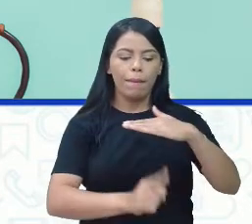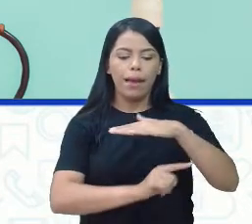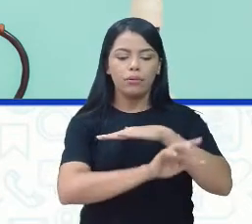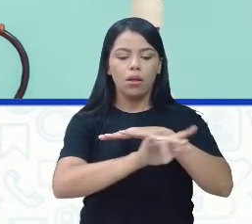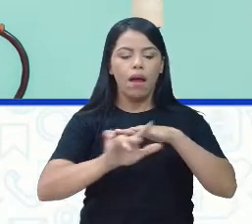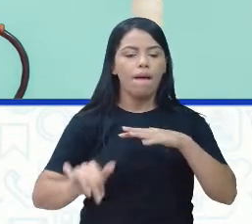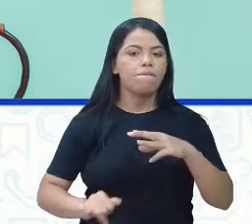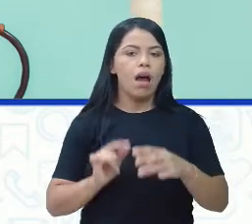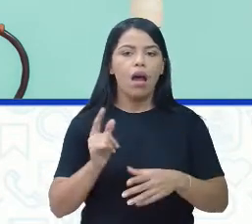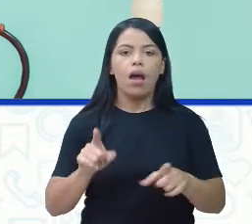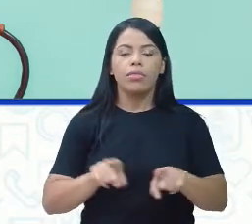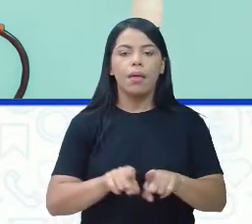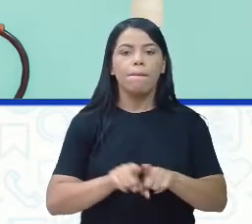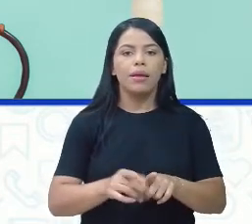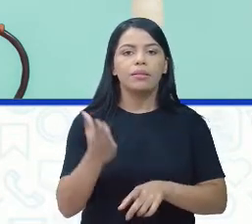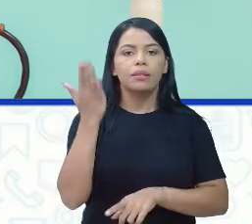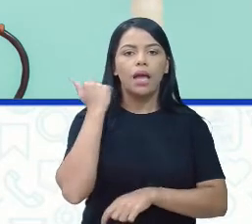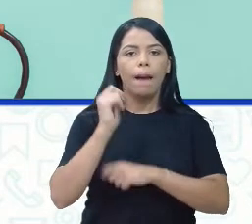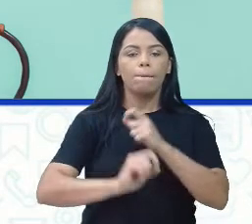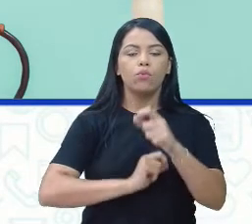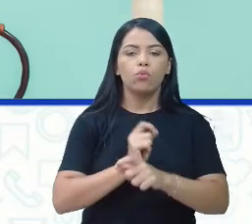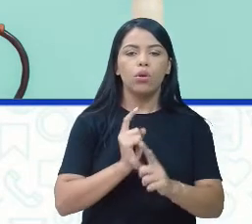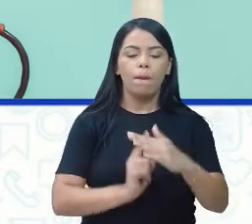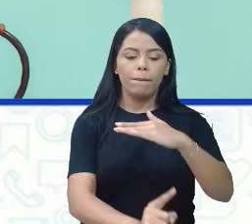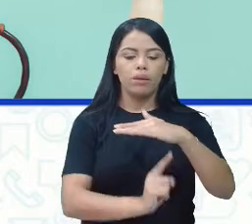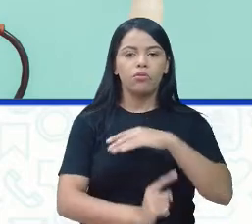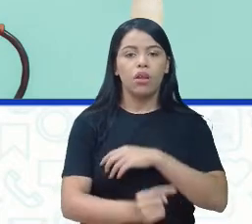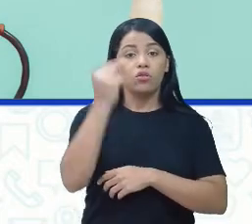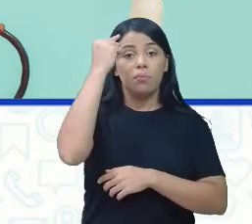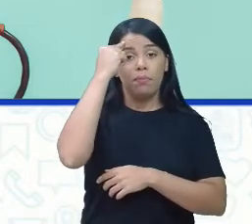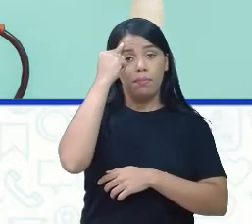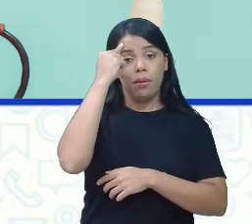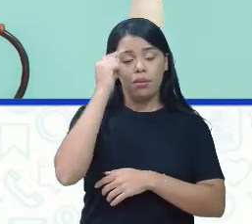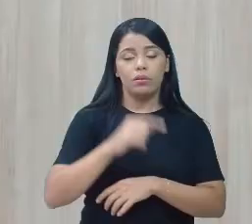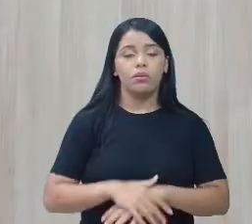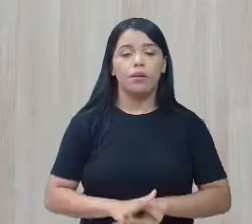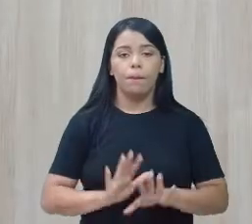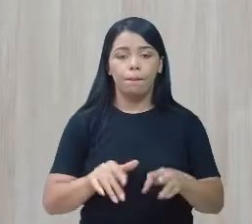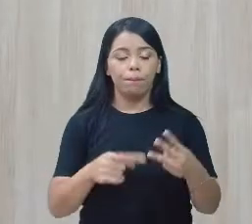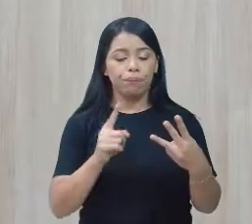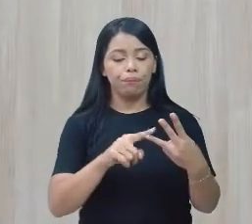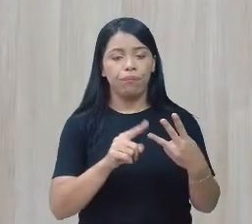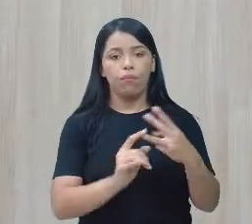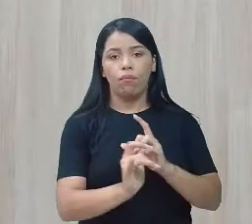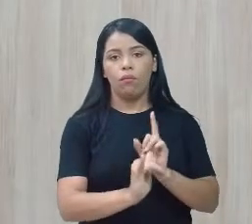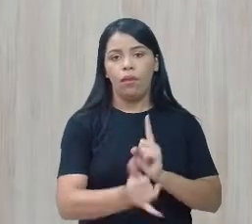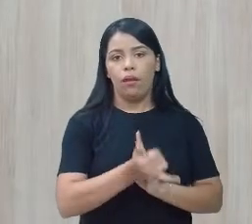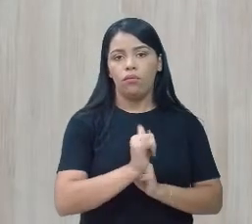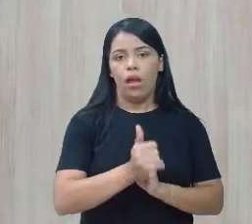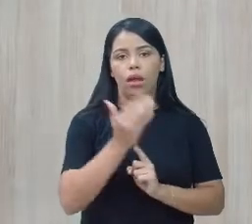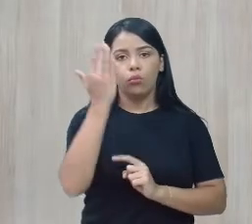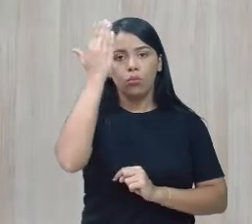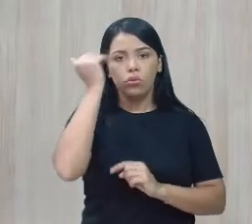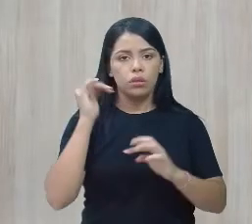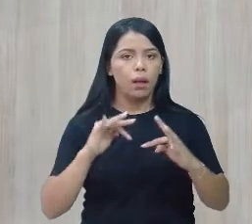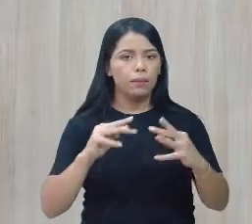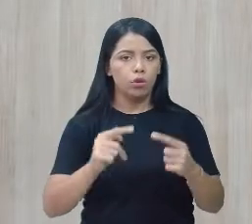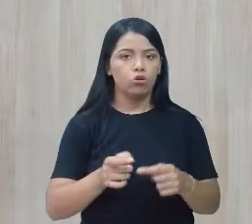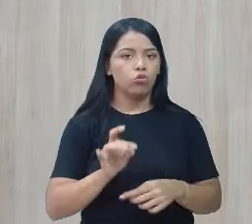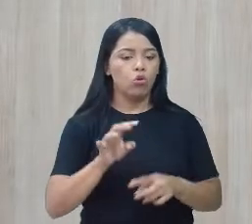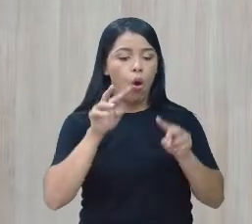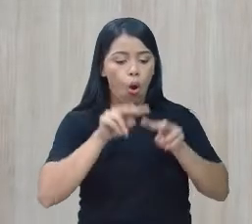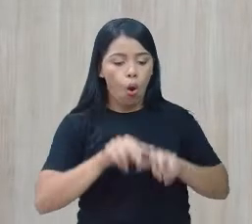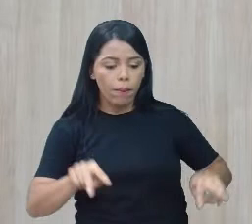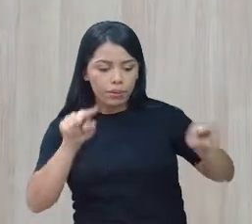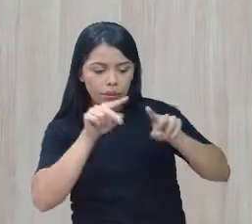personagem, sem nem perguntar. Então, é um narrador que sabe de tudo. Ele não só apenas observa